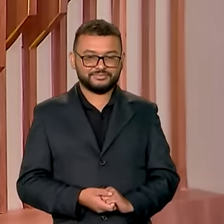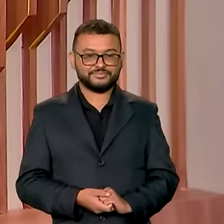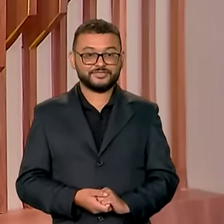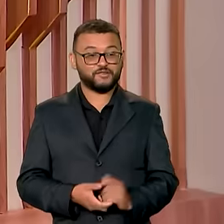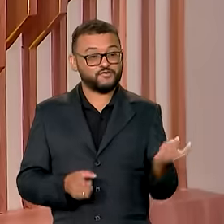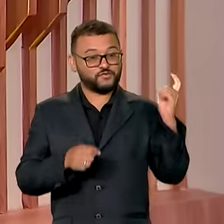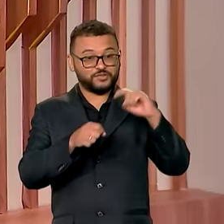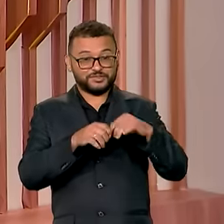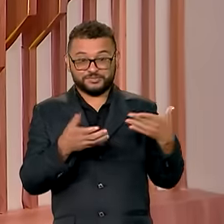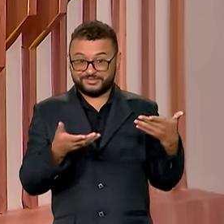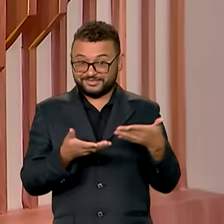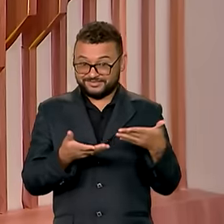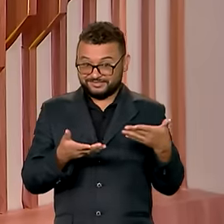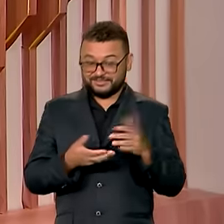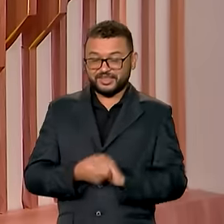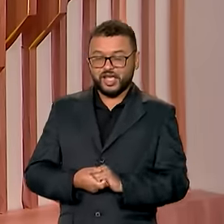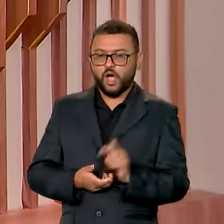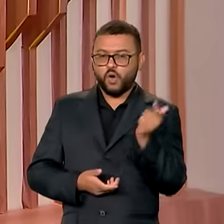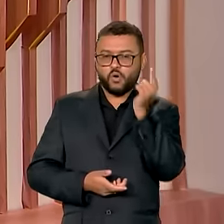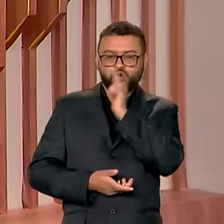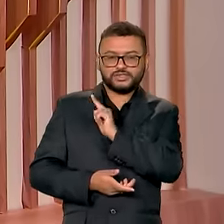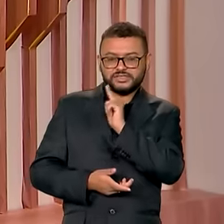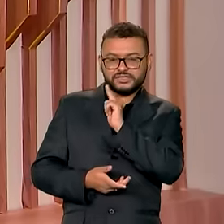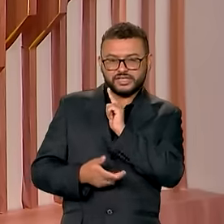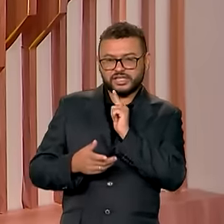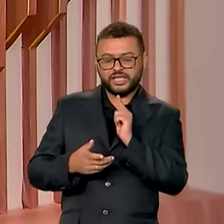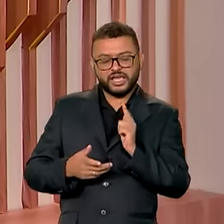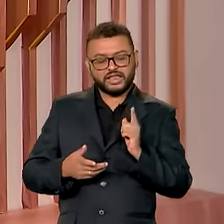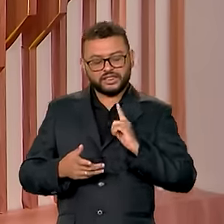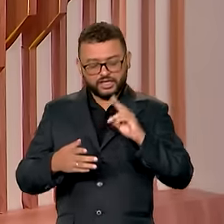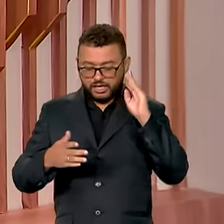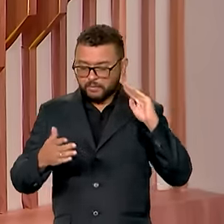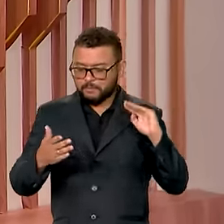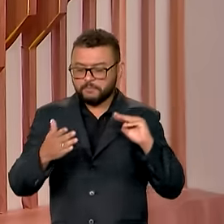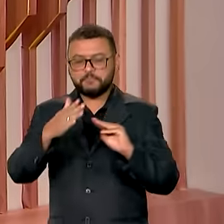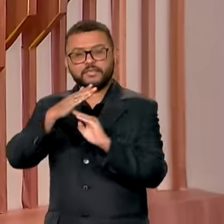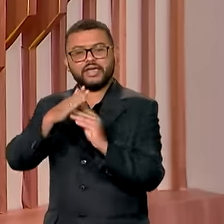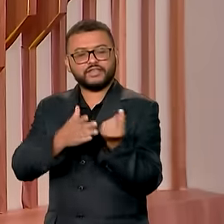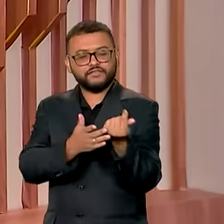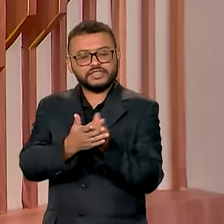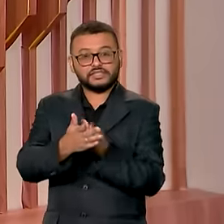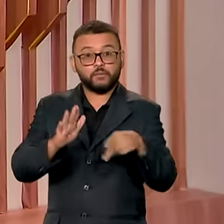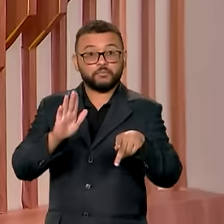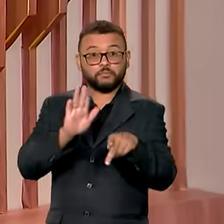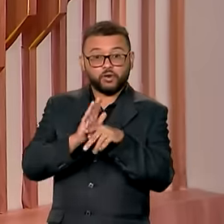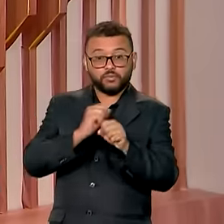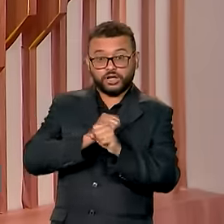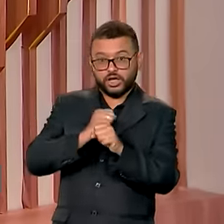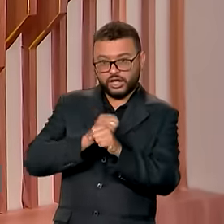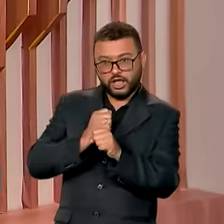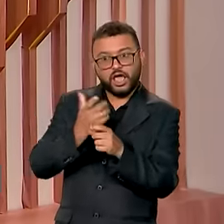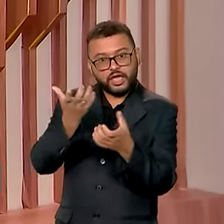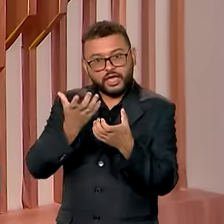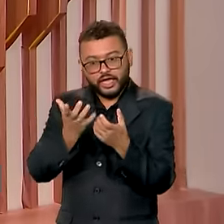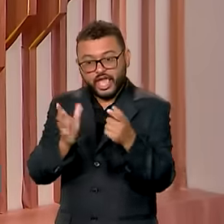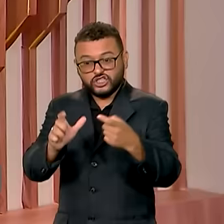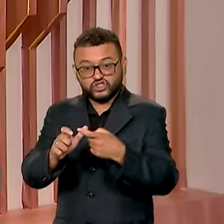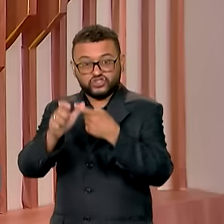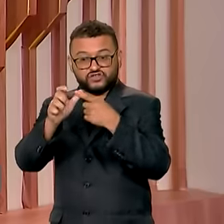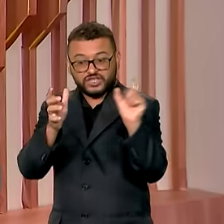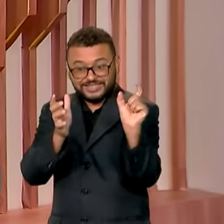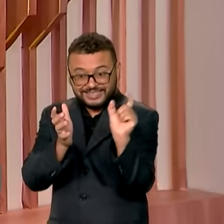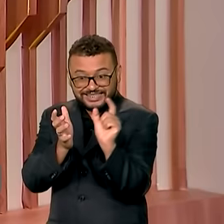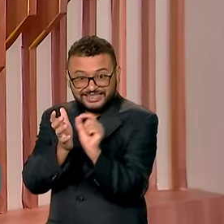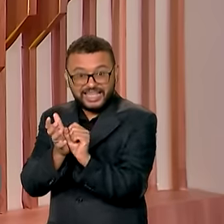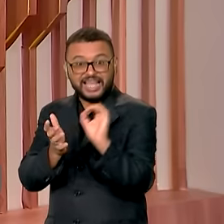Estamos de volta. Para garantir o cumprimento da meta fiscal deste ano, que prevê zerar o saldo negativo